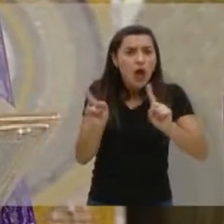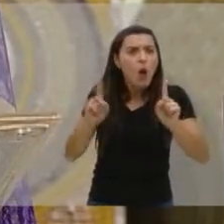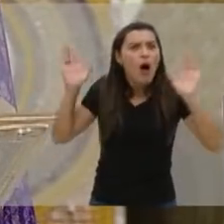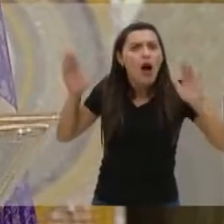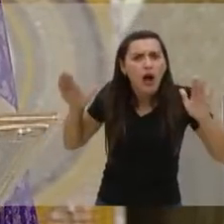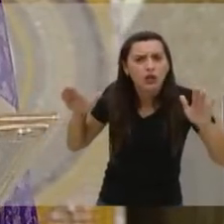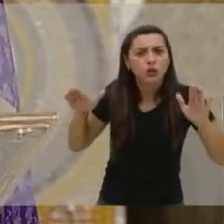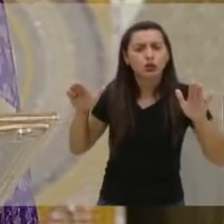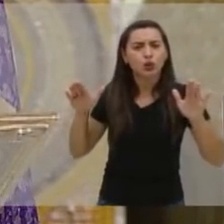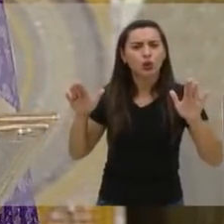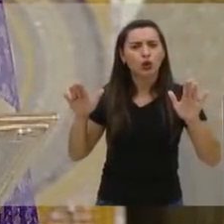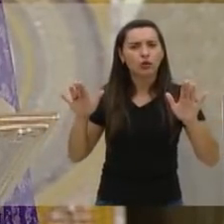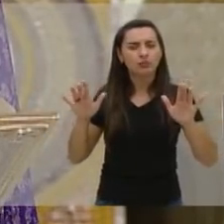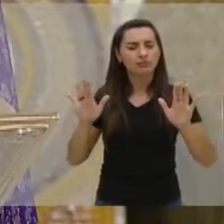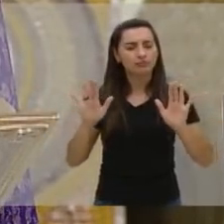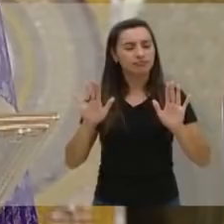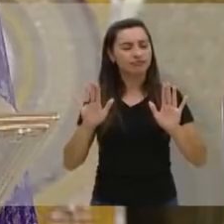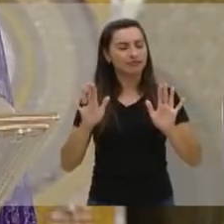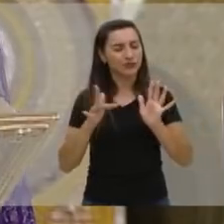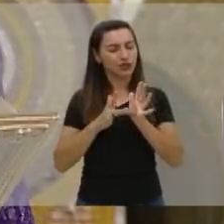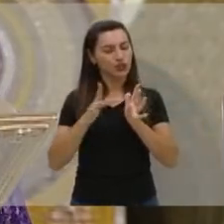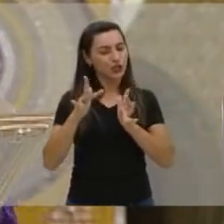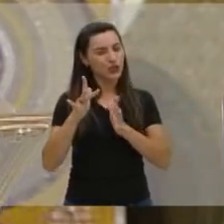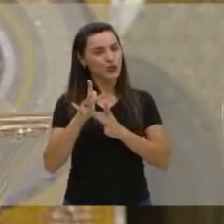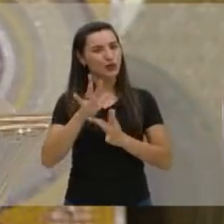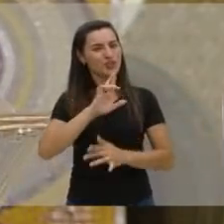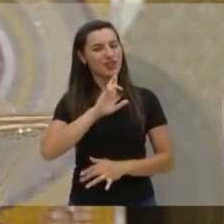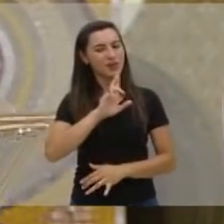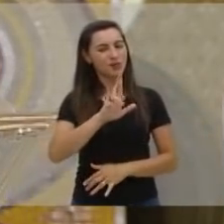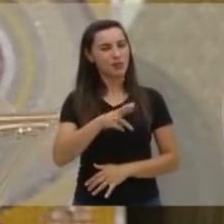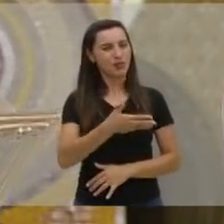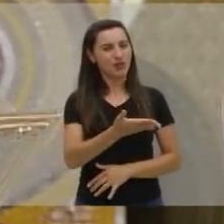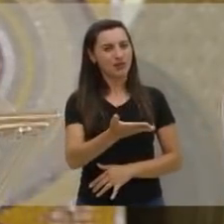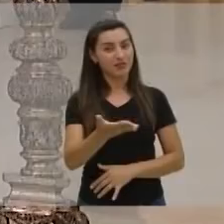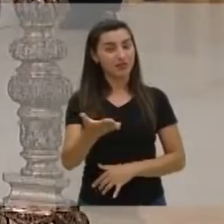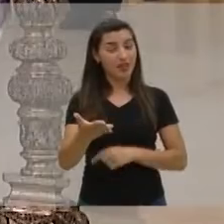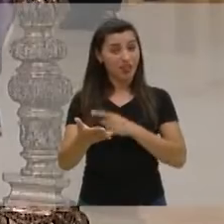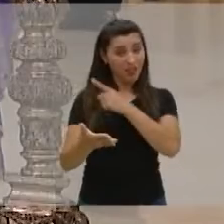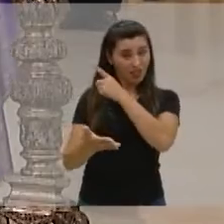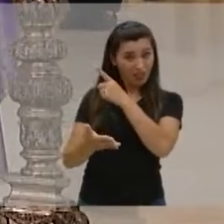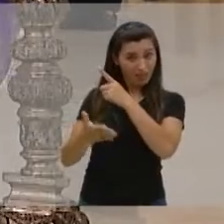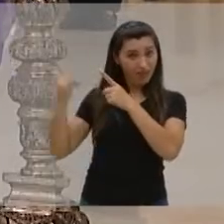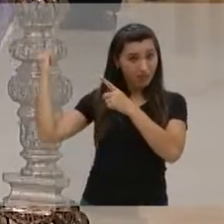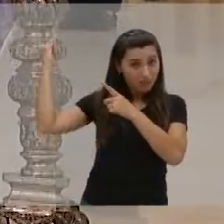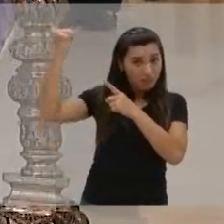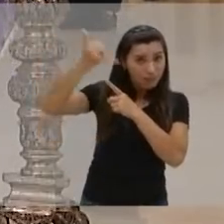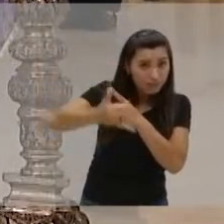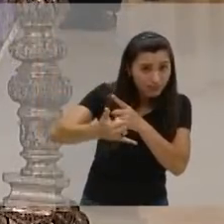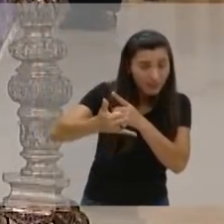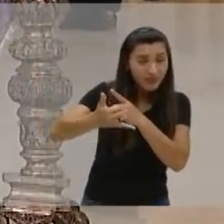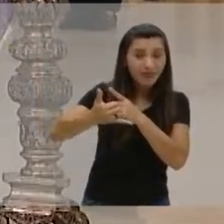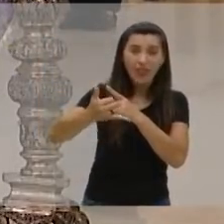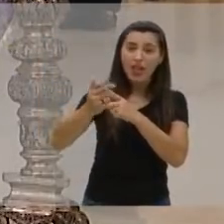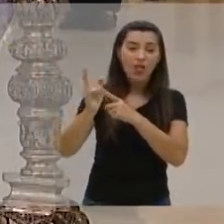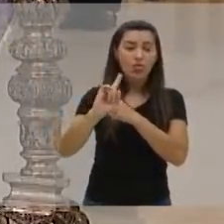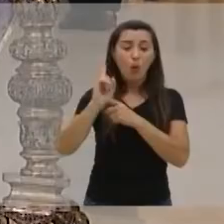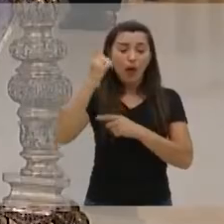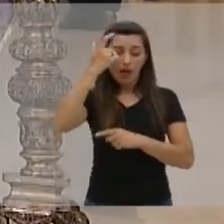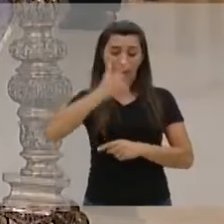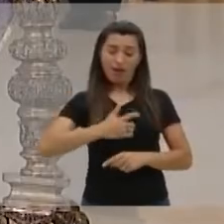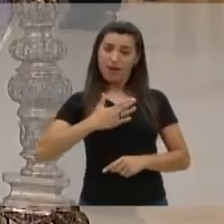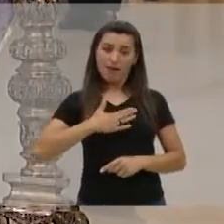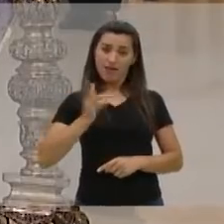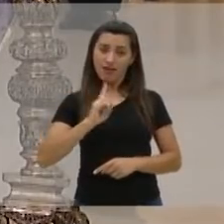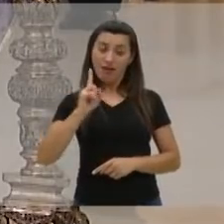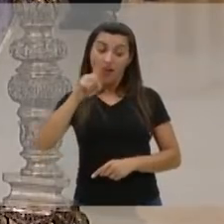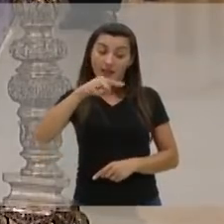ele. Jesus respondeu e disse: essa voz que ouvistes, não foi por causa de mim, mas por